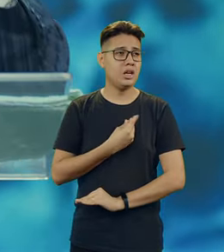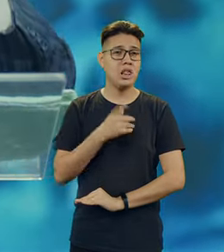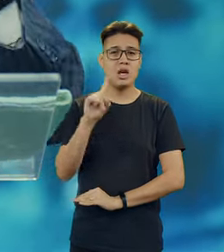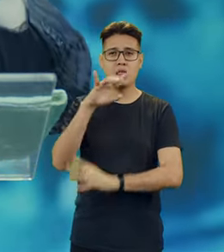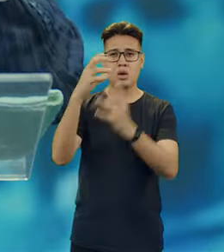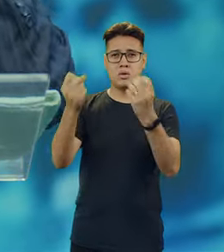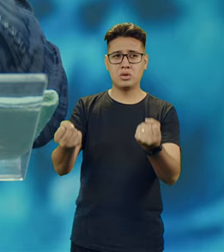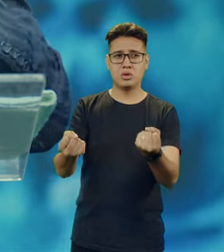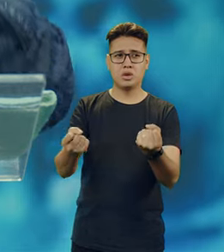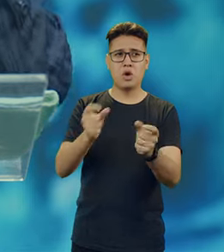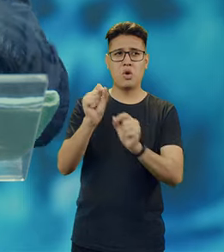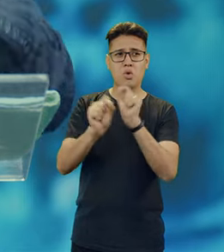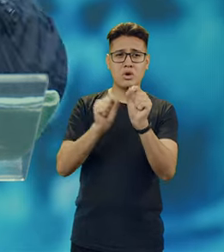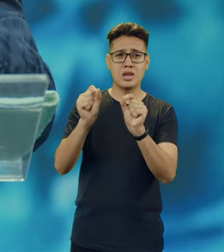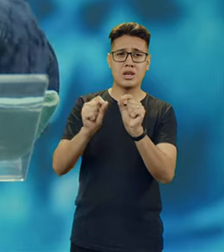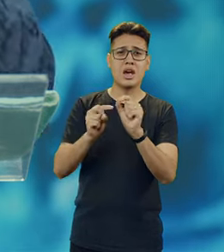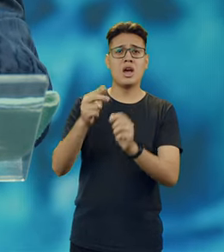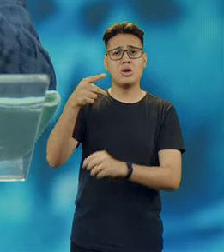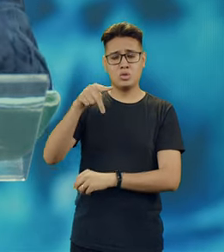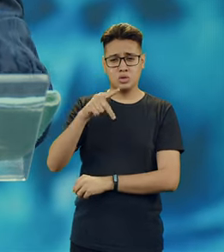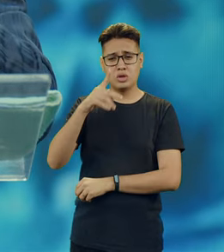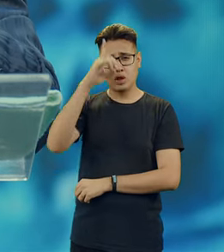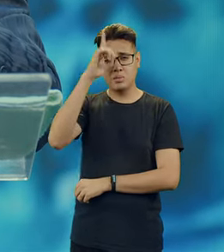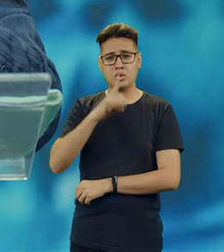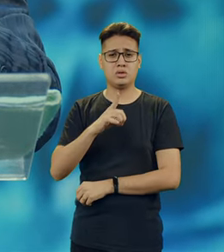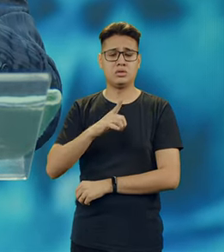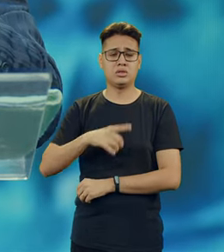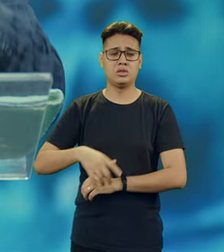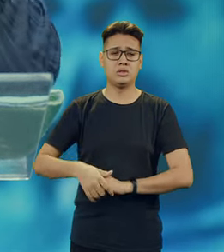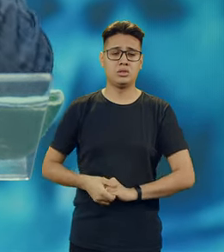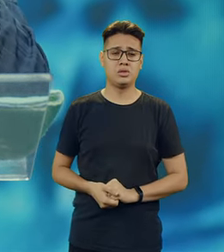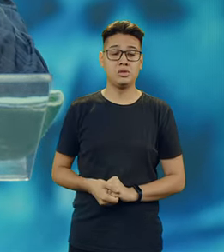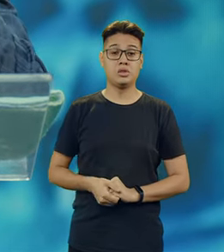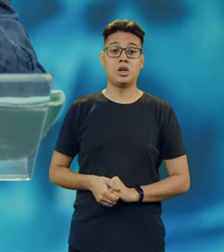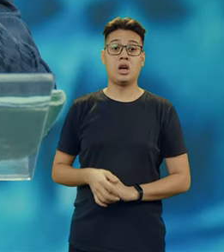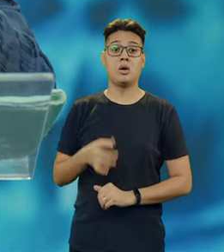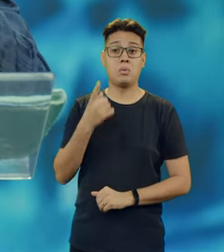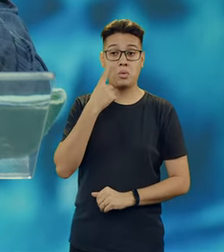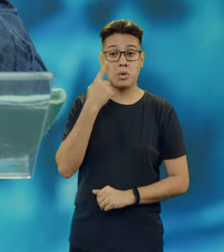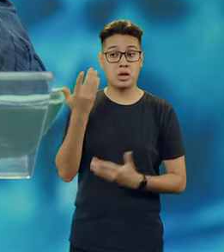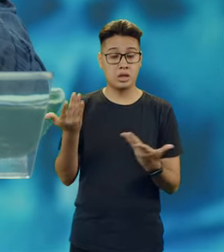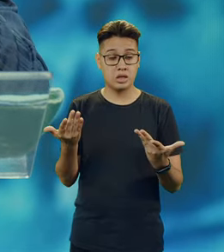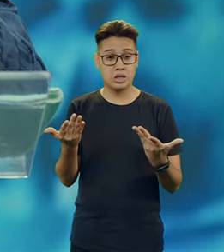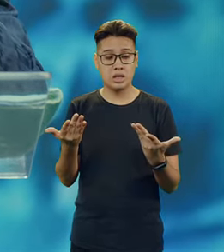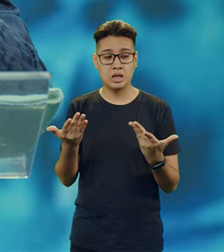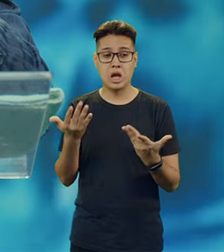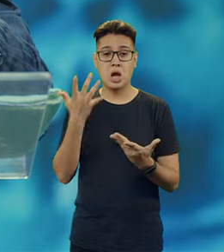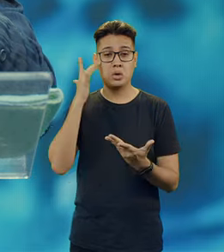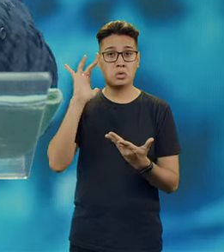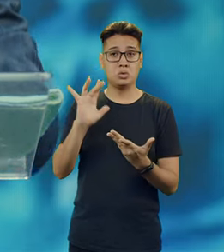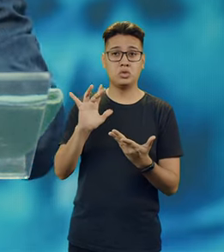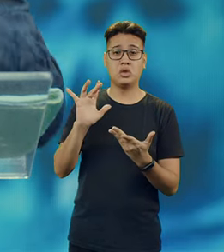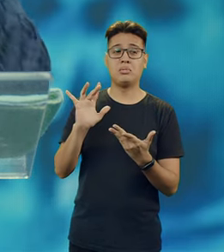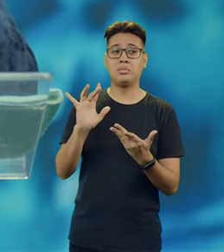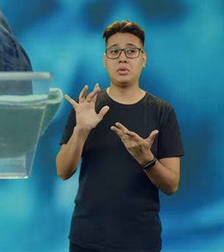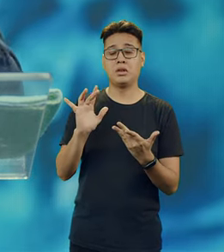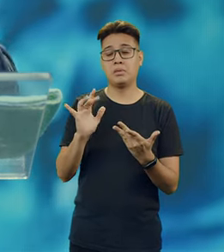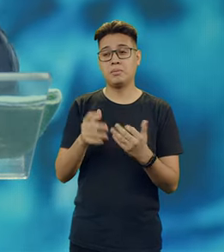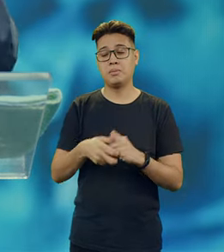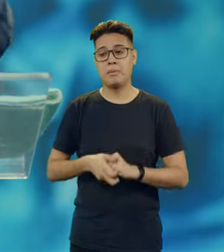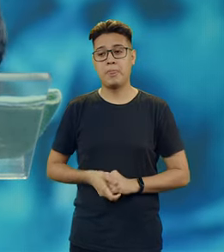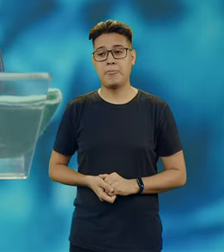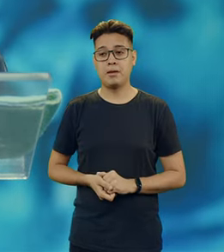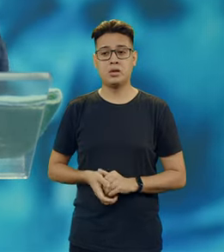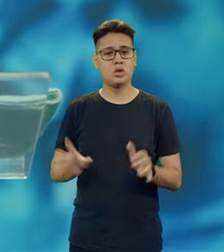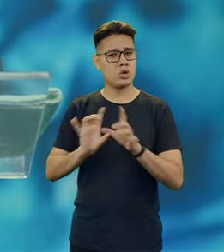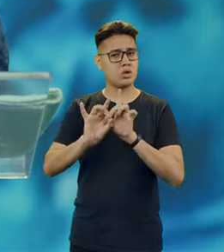aceitou perder o que era seu por direito. E olha aqui, mesmo sem saber, não